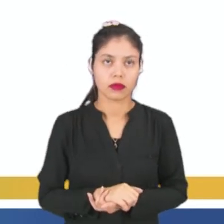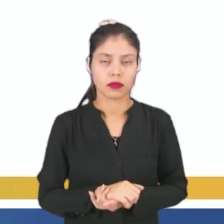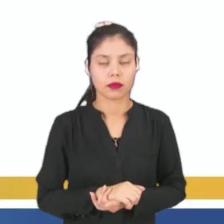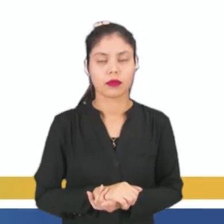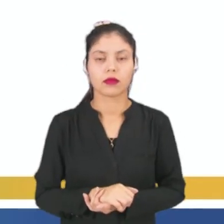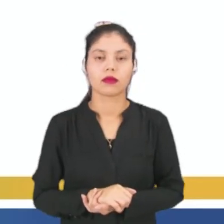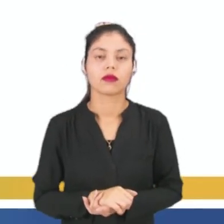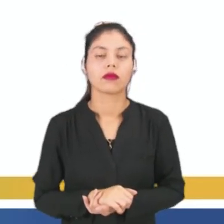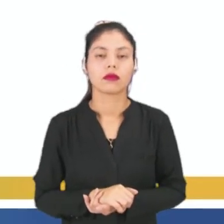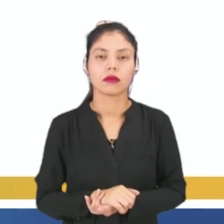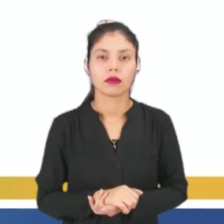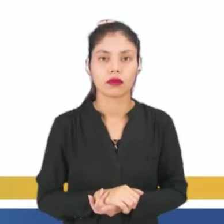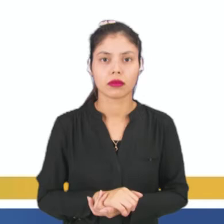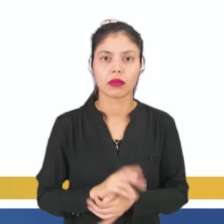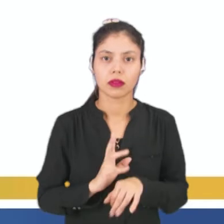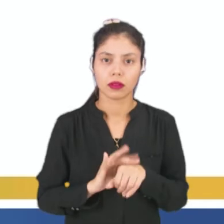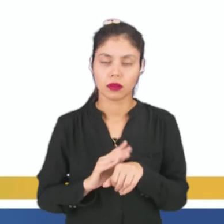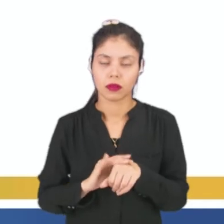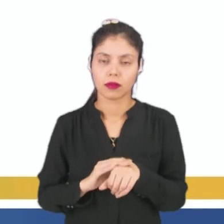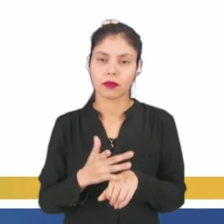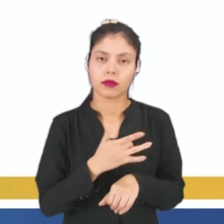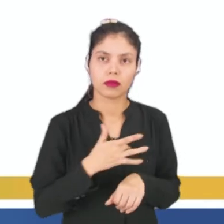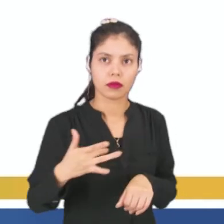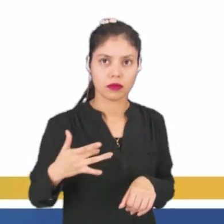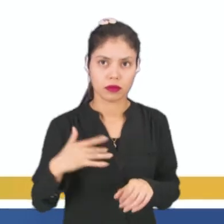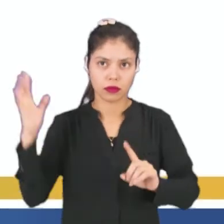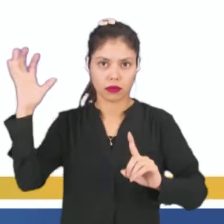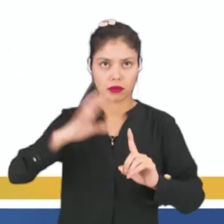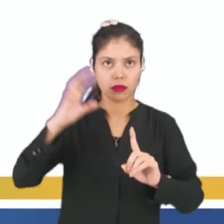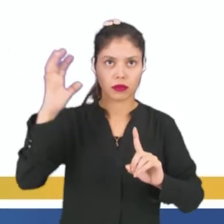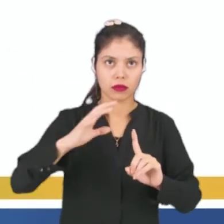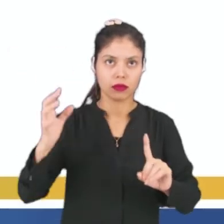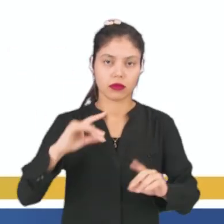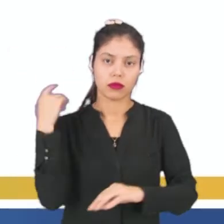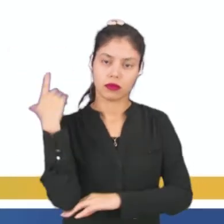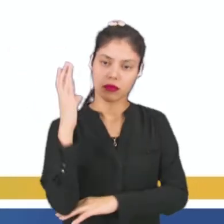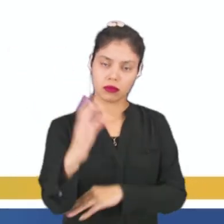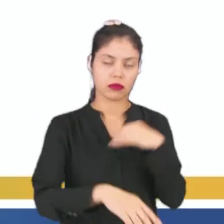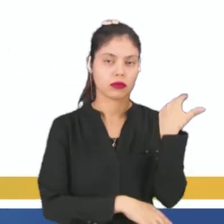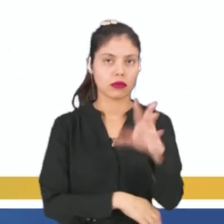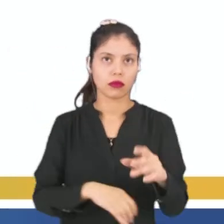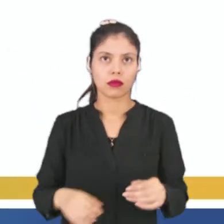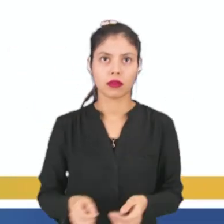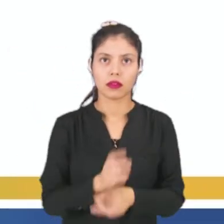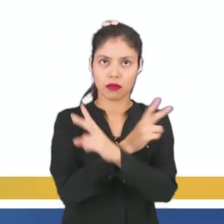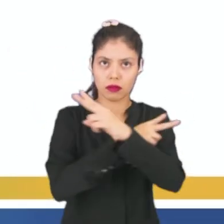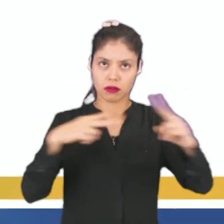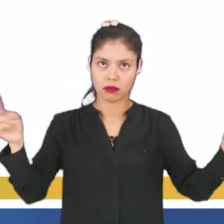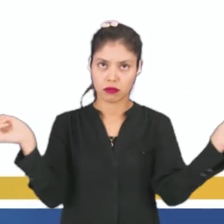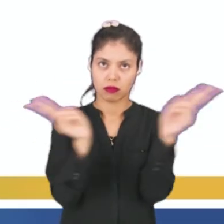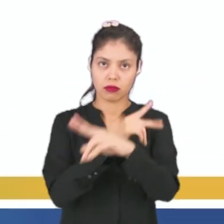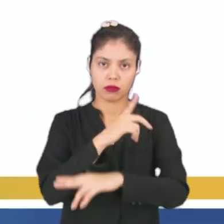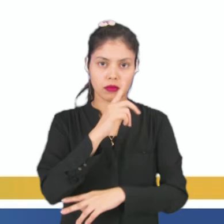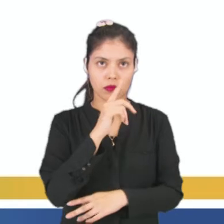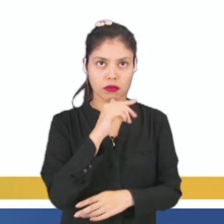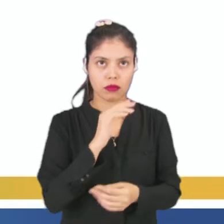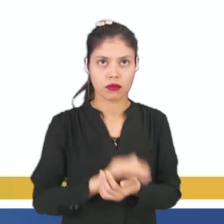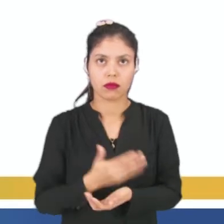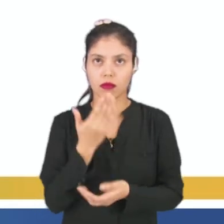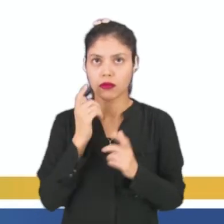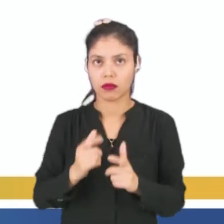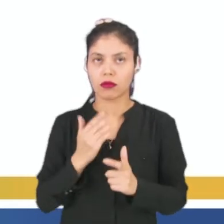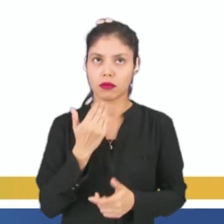ele, as doenças e a saúde tinham muita influência do ambiente, o ar, a água, locais de alimentação,